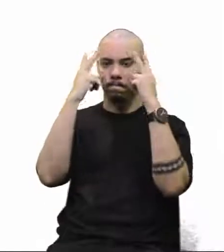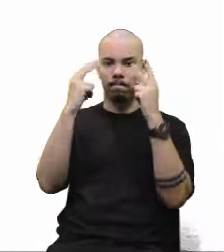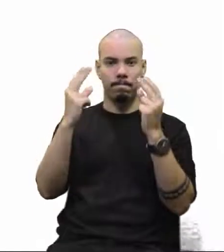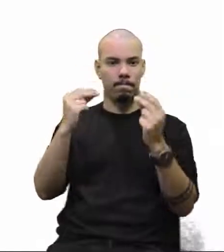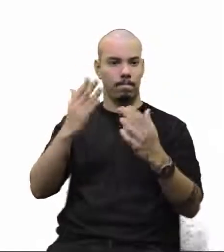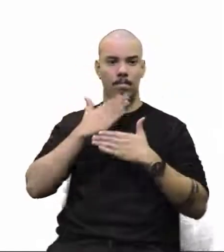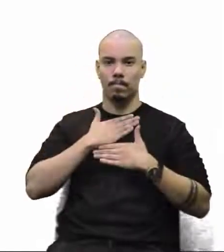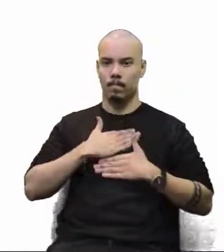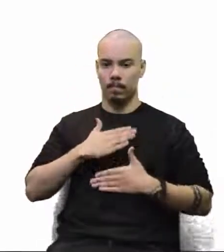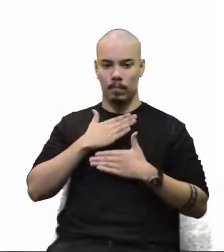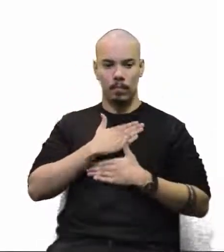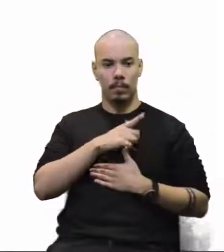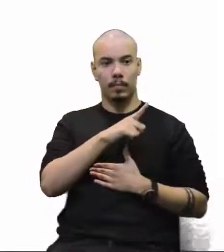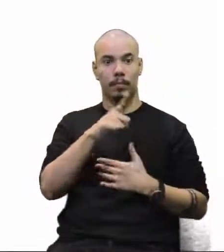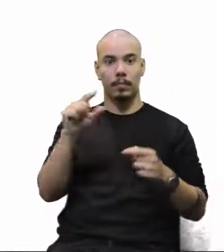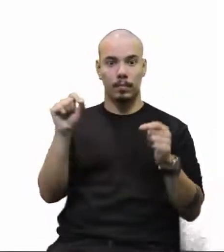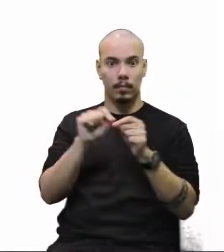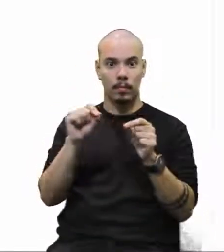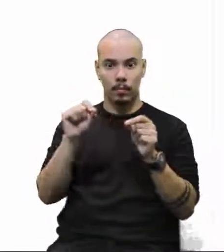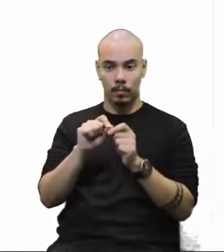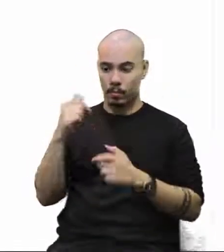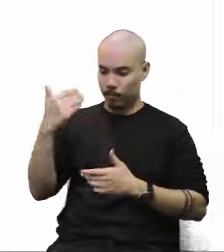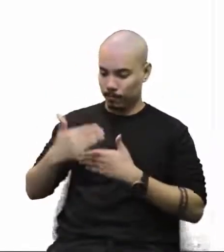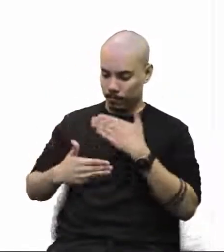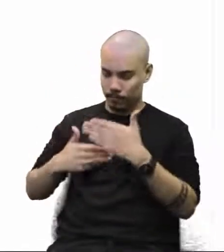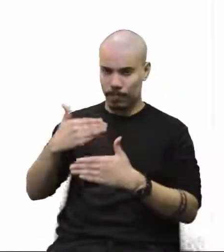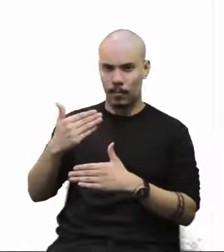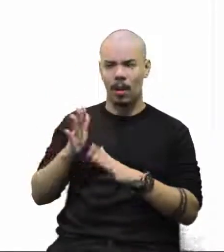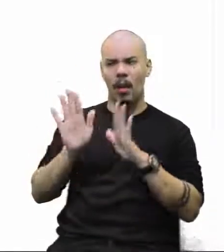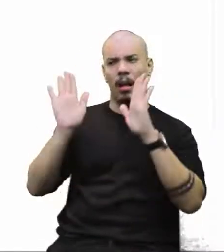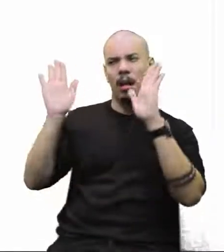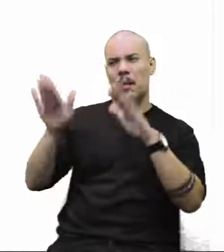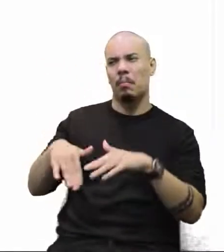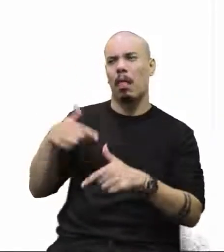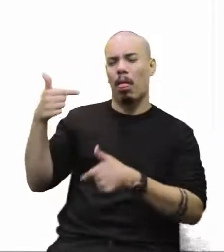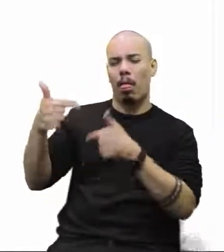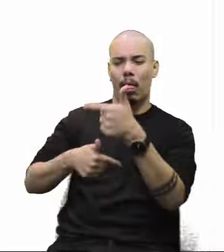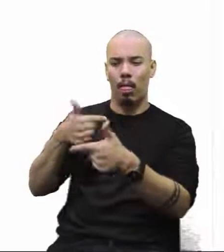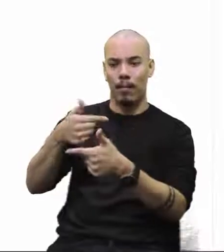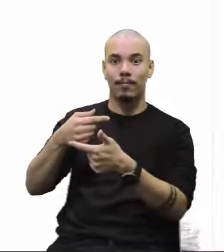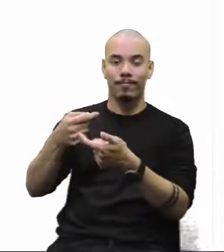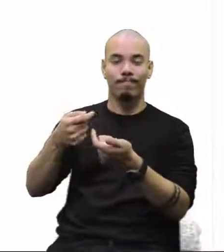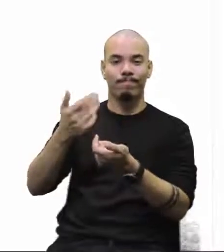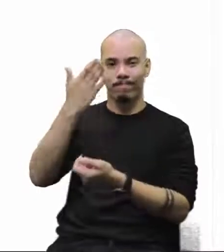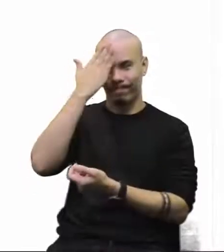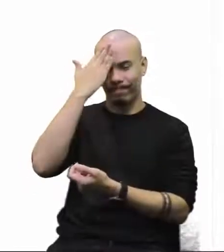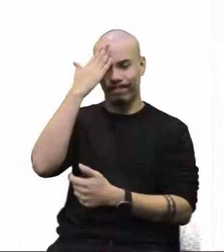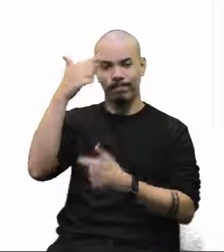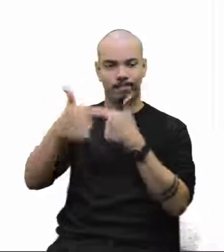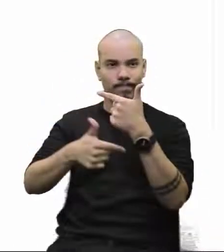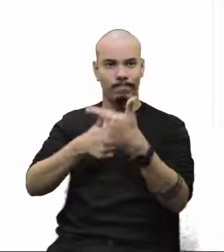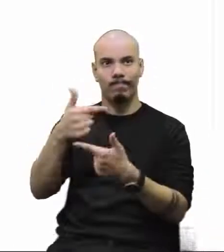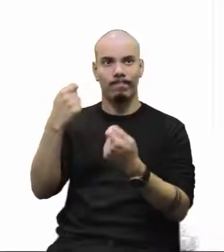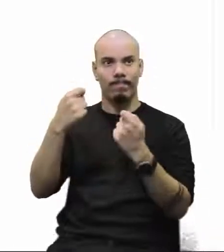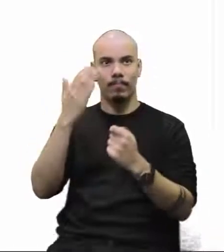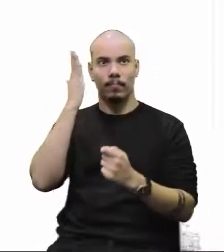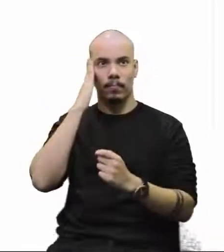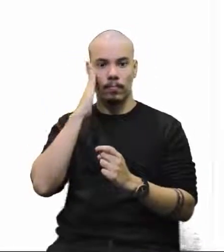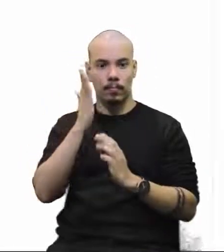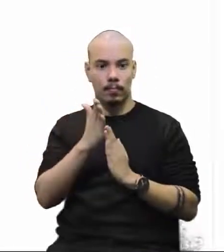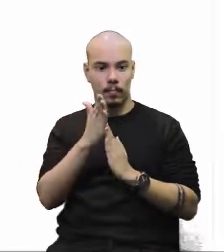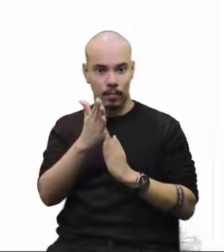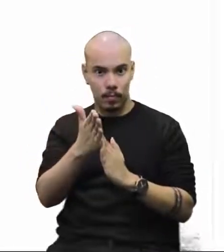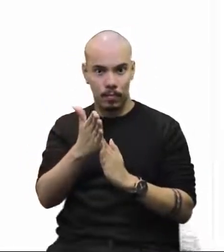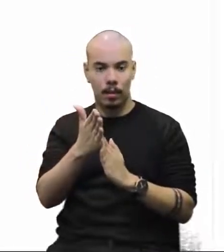tranquila quando você faz passo a passo. Professor, mas é trabalhosa. Ela é trabalhosa, tem que olhar as direções, ver a